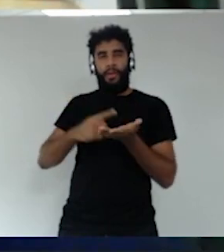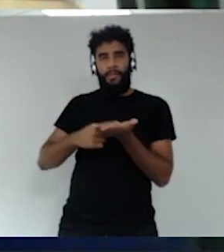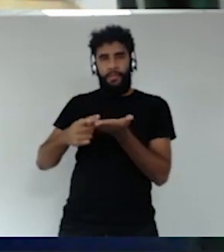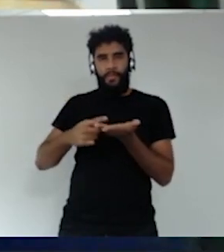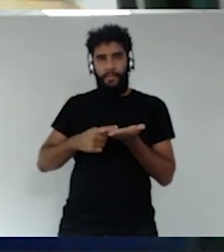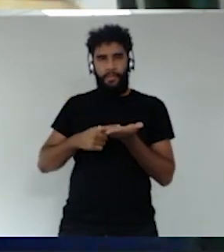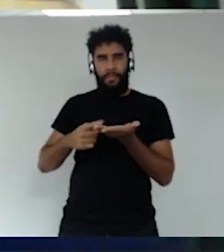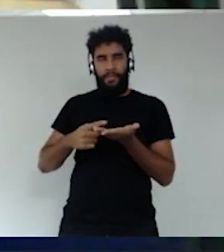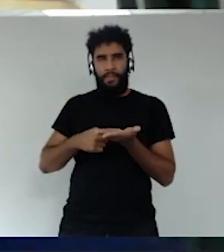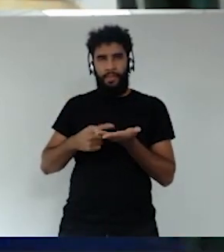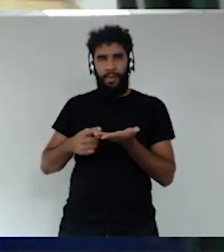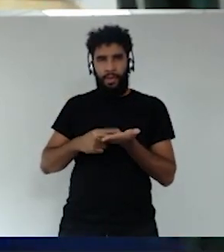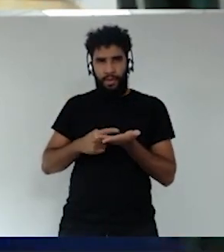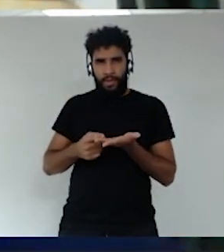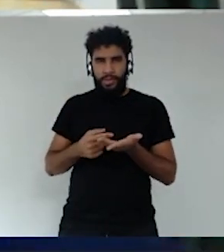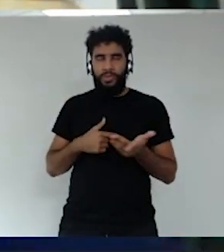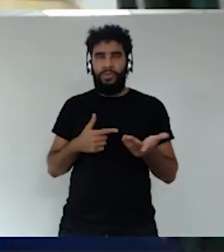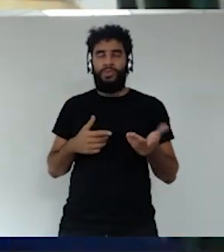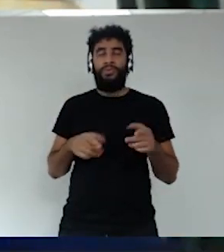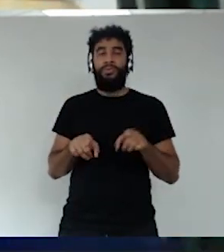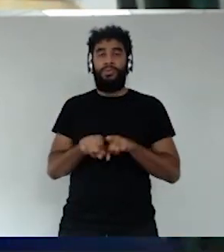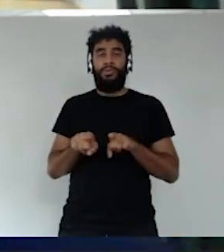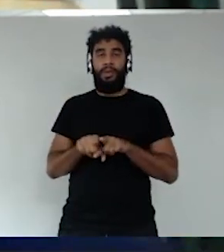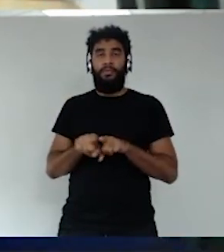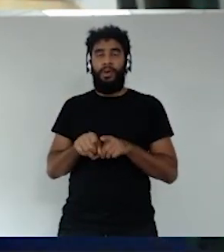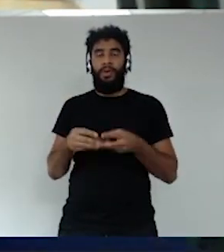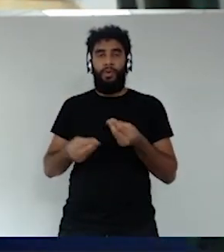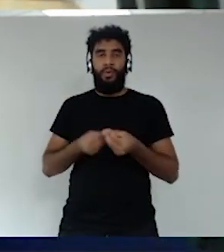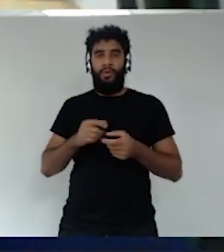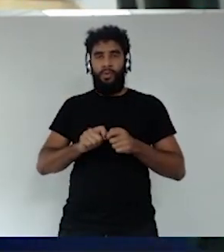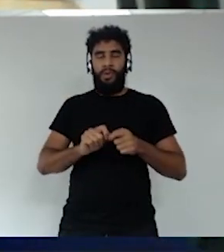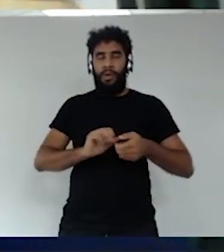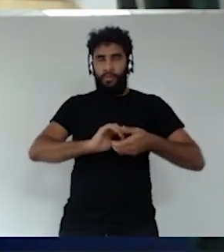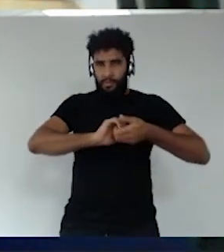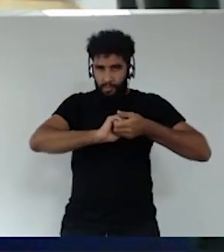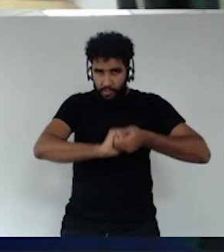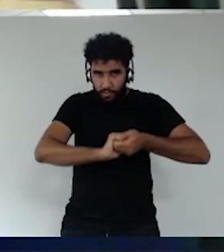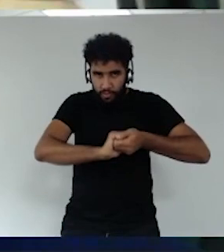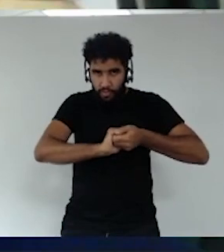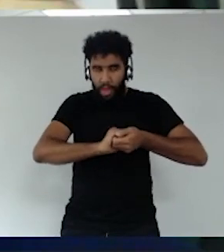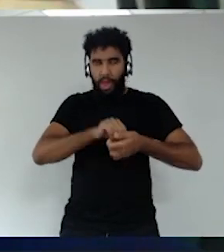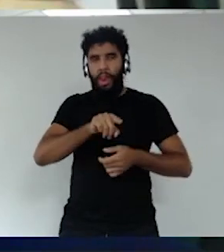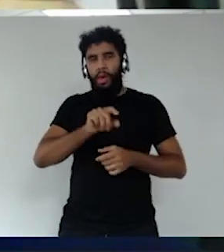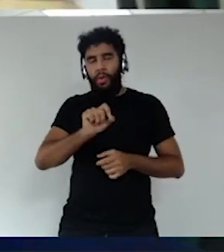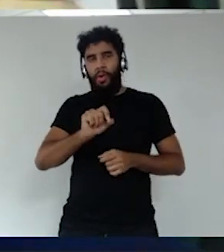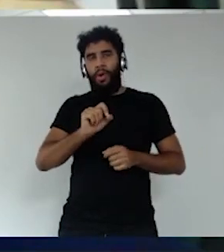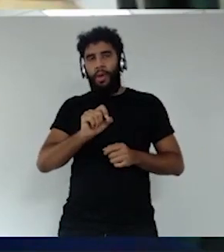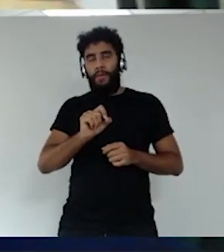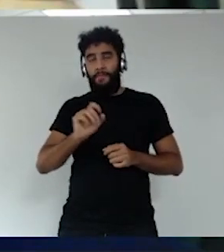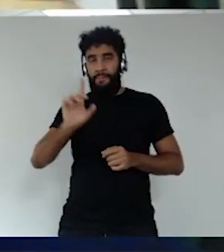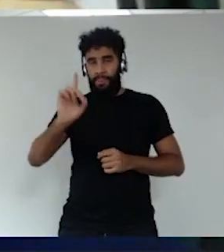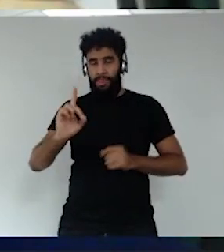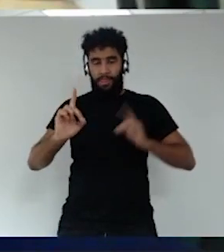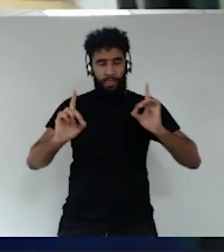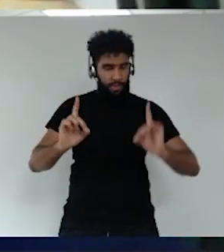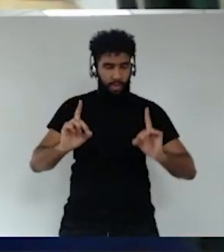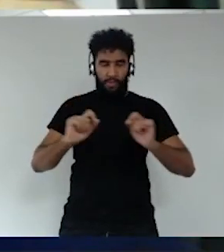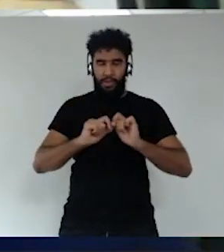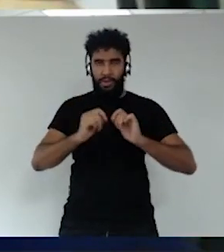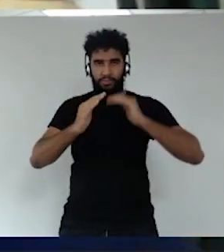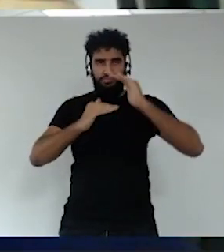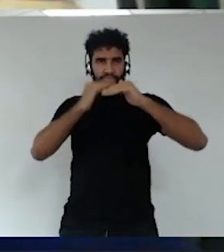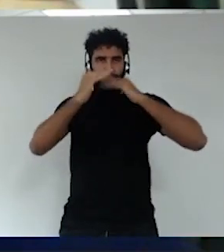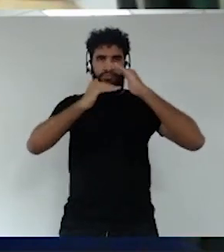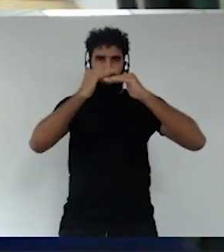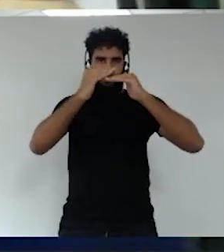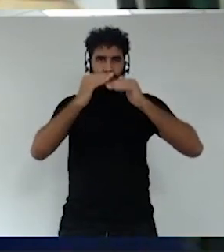de conflitos e das práticas de consensualização é o desenvolvimento entre as pessoas, num